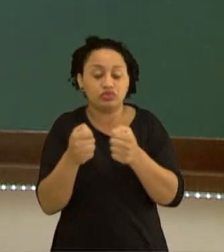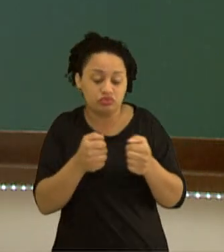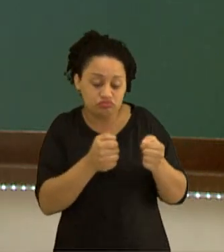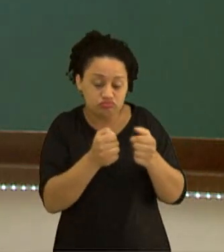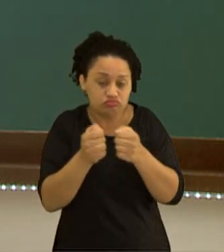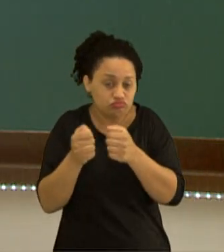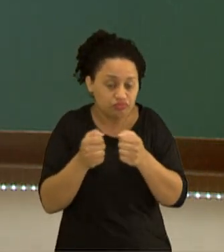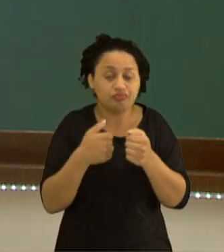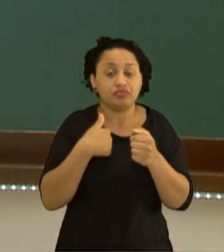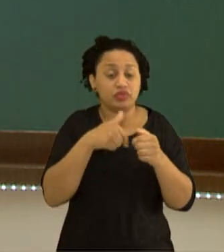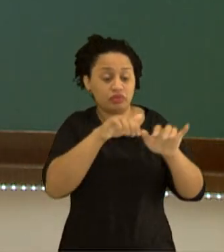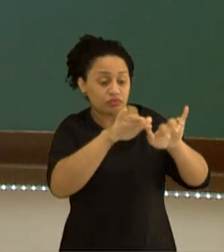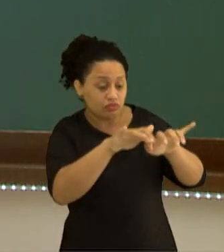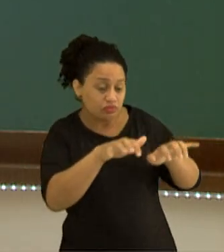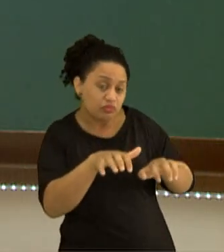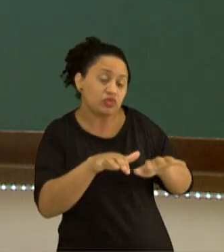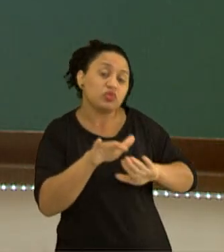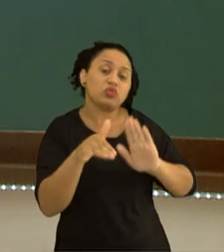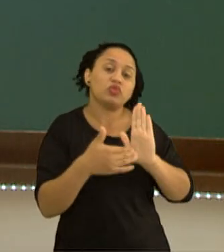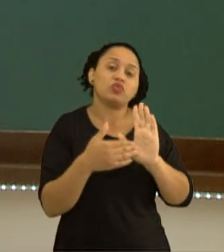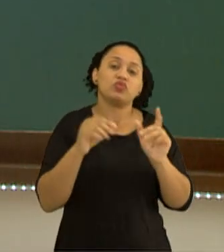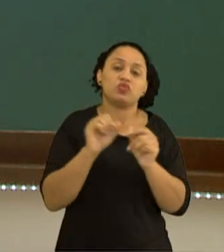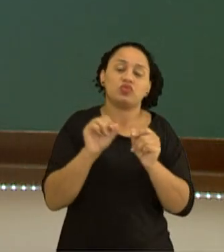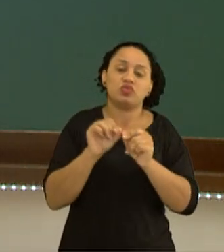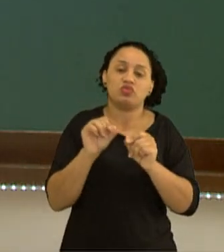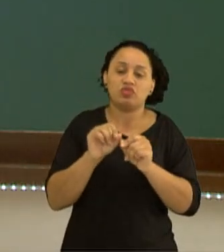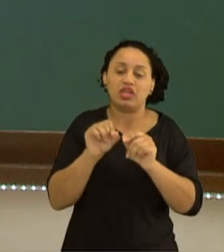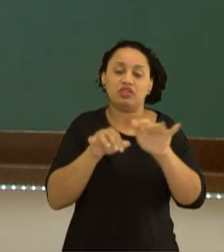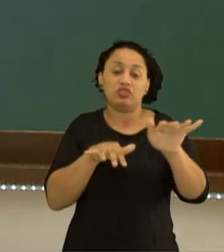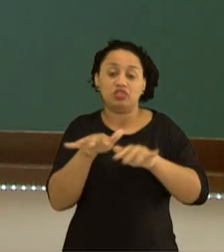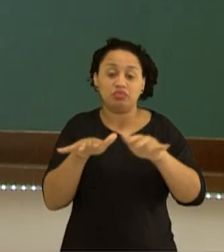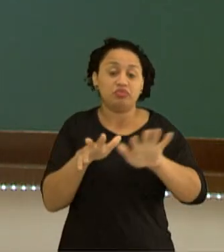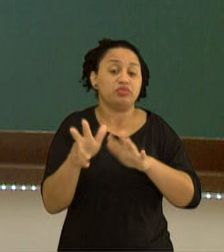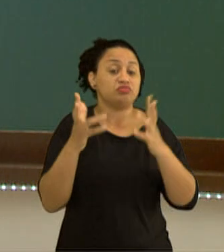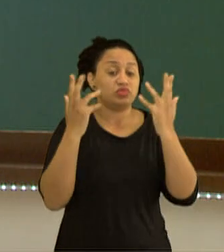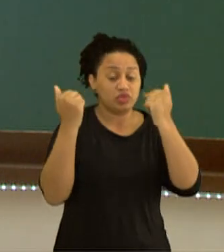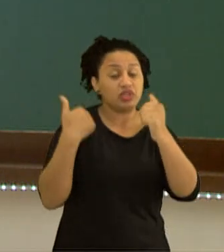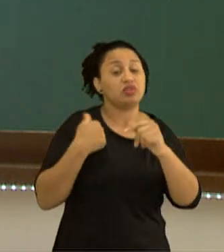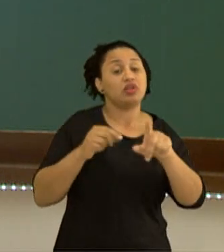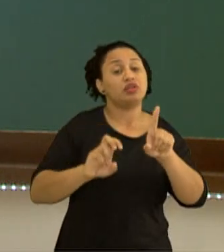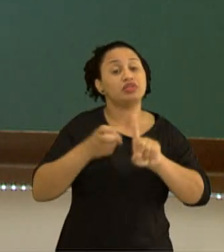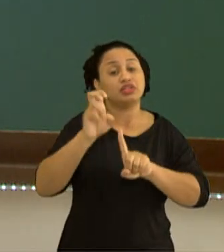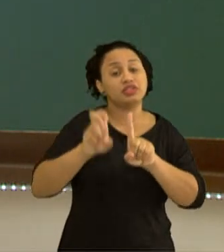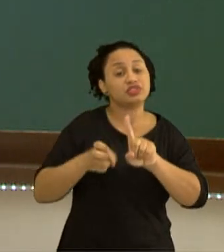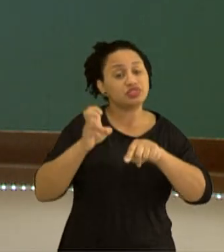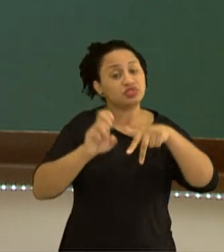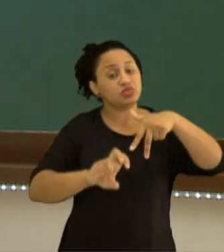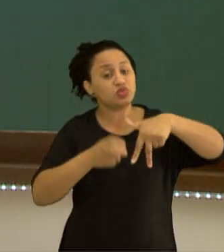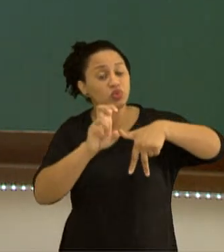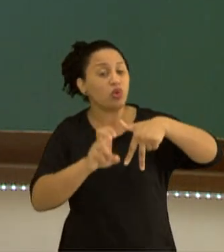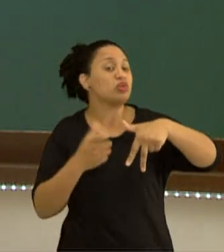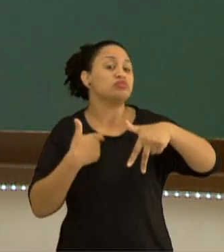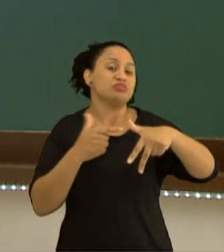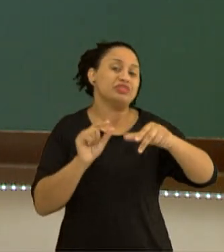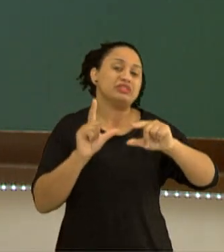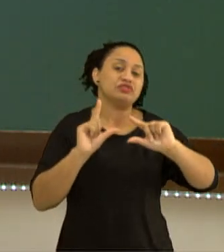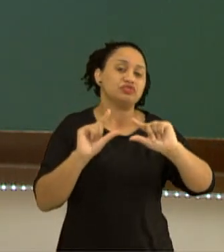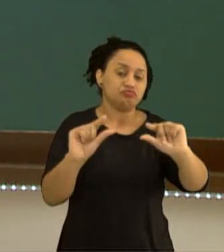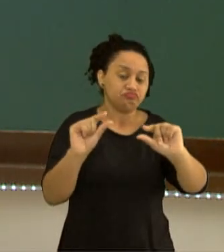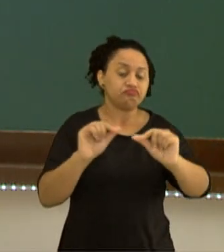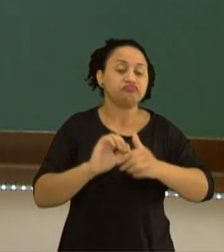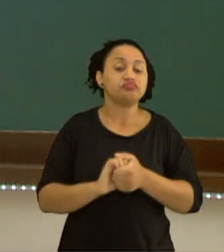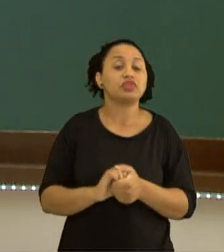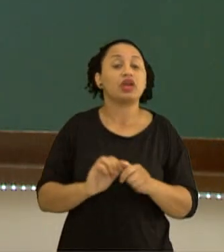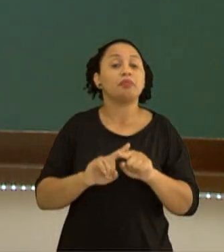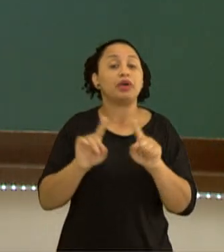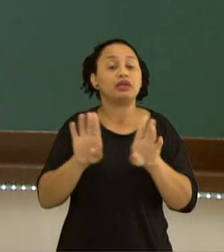videogame, estando no computador, enfim, tudo que eu realizo de movimento voluntário, eu gasto energia. Porém, o meu organismo, ele também tem um